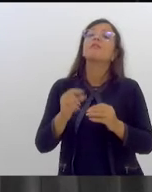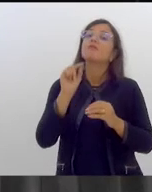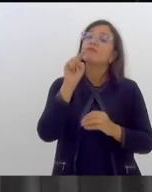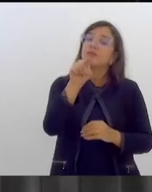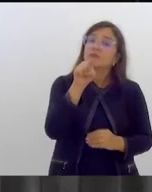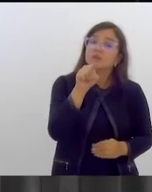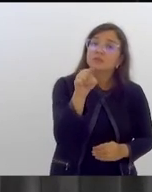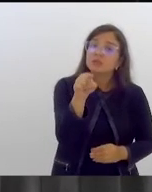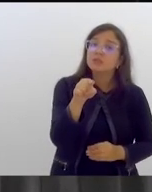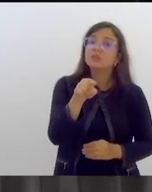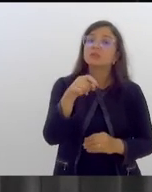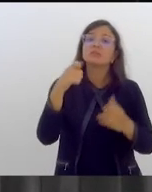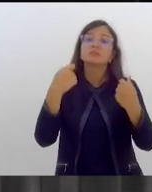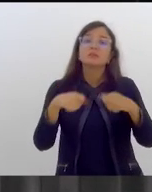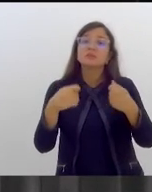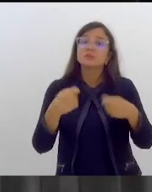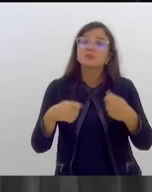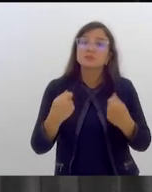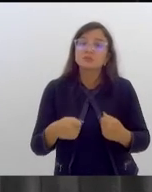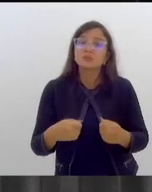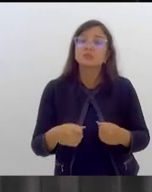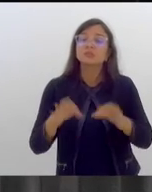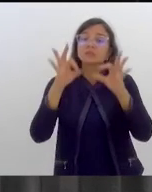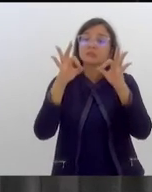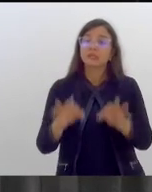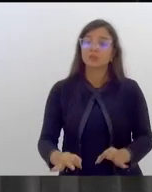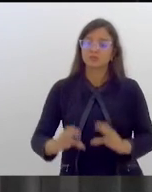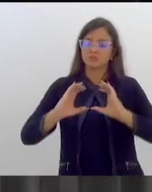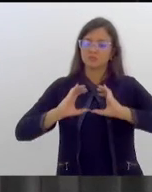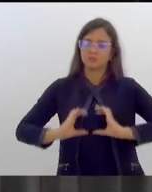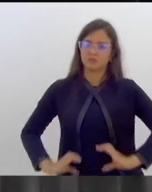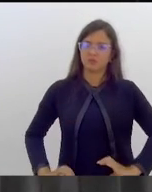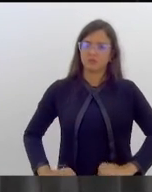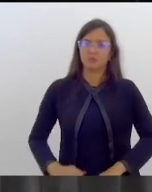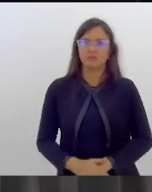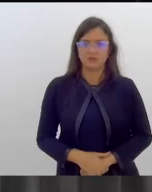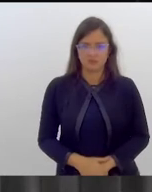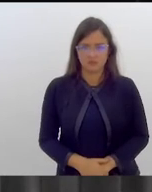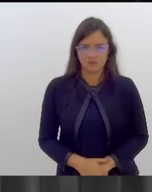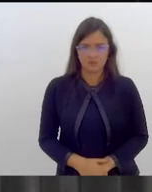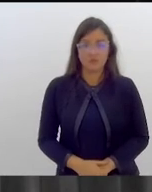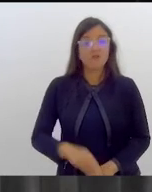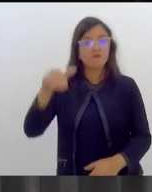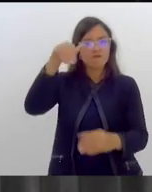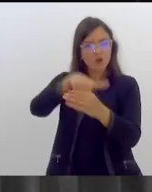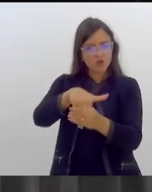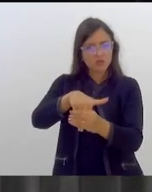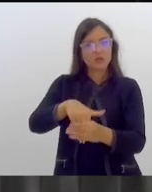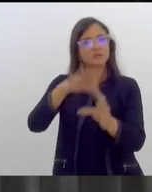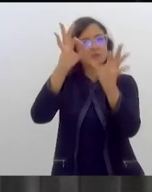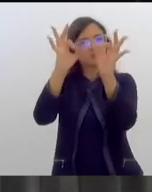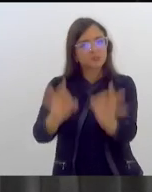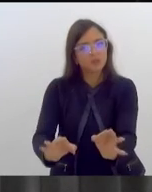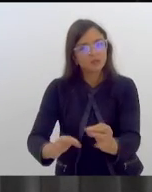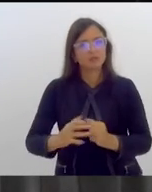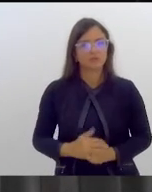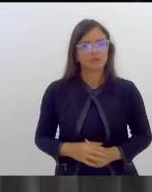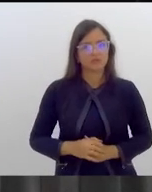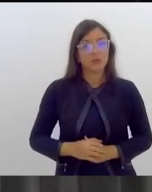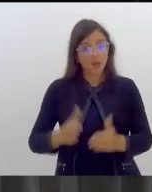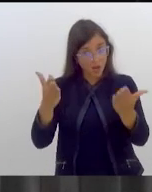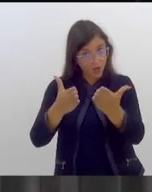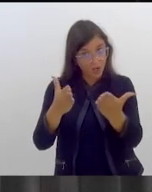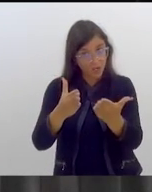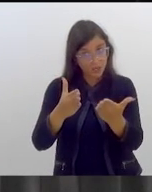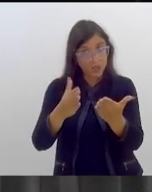você exercer na plenitude da sua cidadania que é exatamente o voto então agora no final